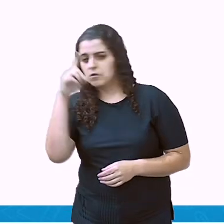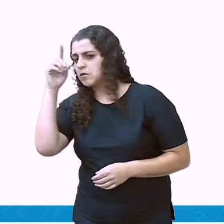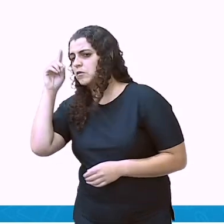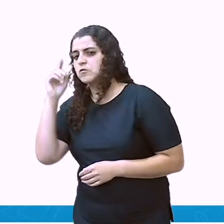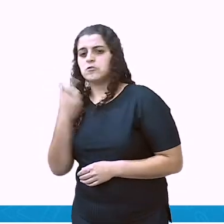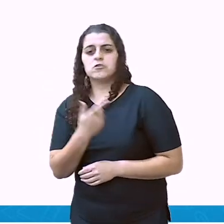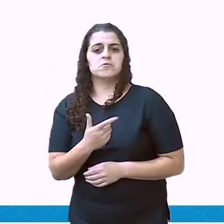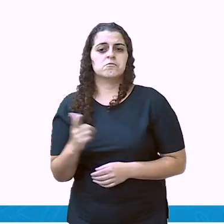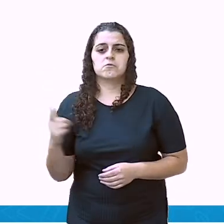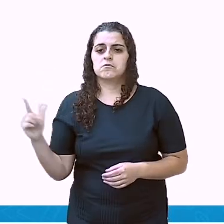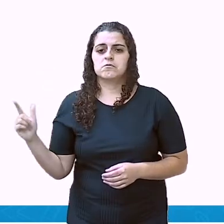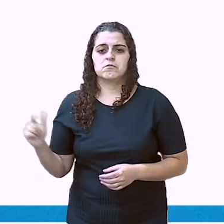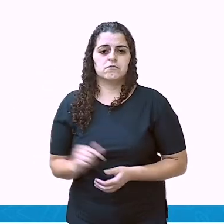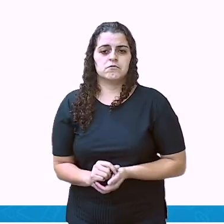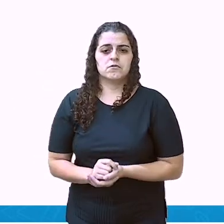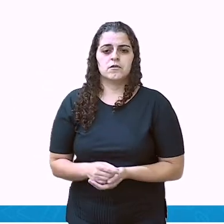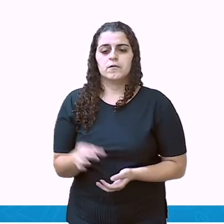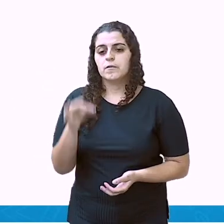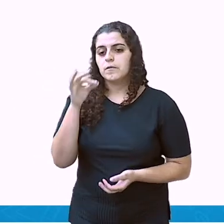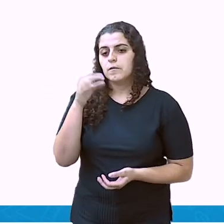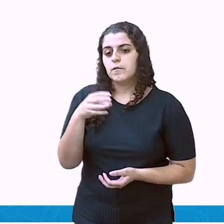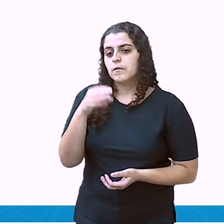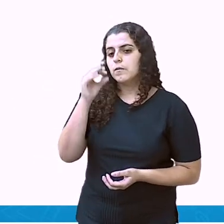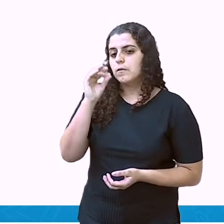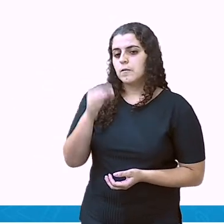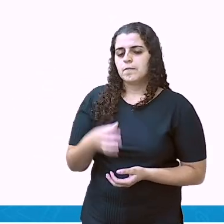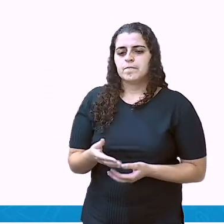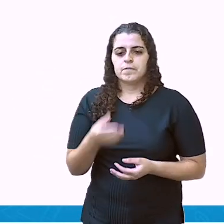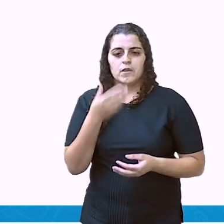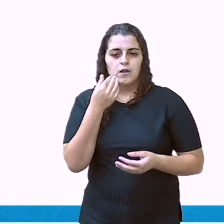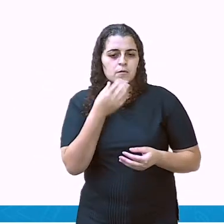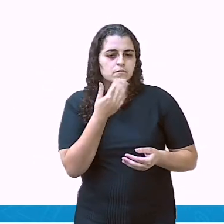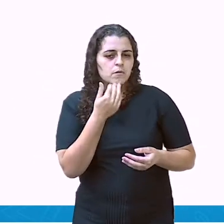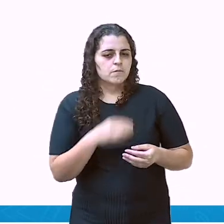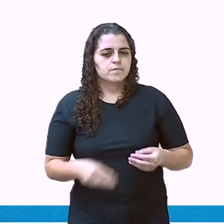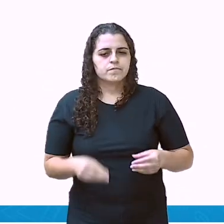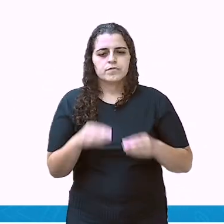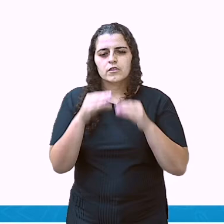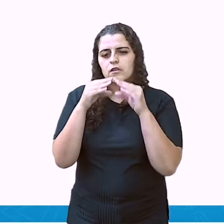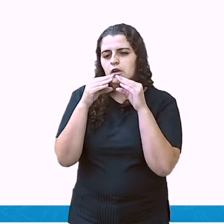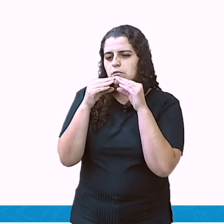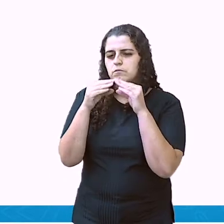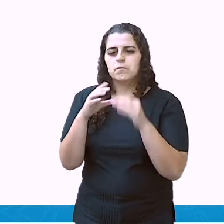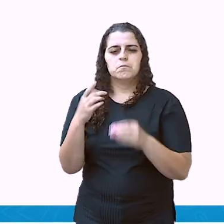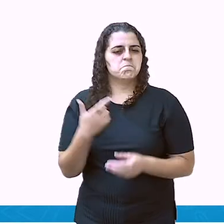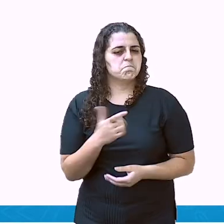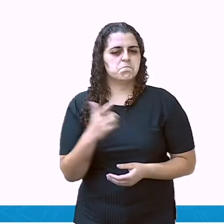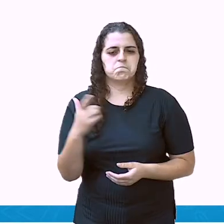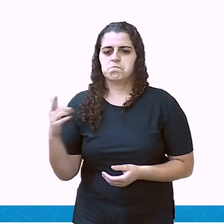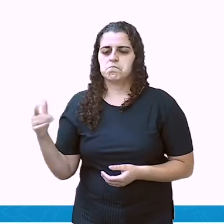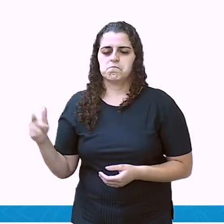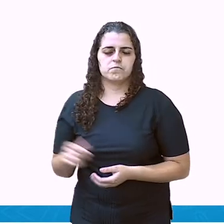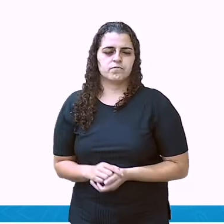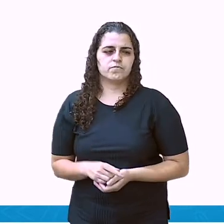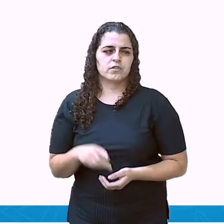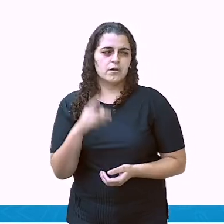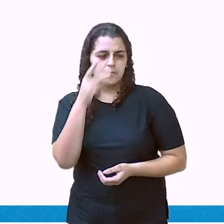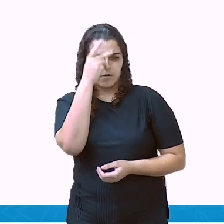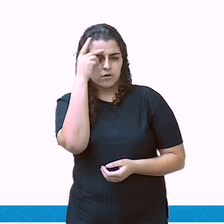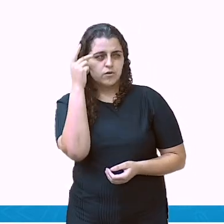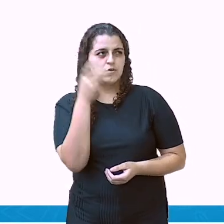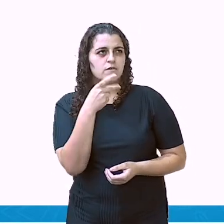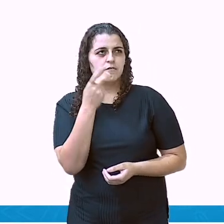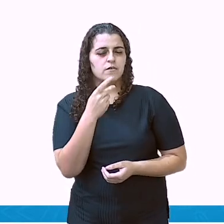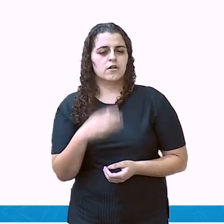são refeições diárias? Café da manhã, almoço, lanche, né? Tem gente que fala